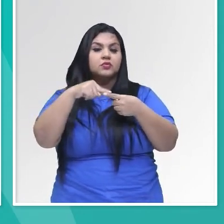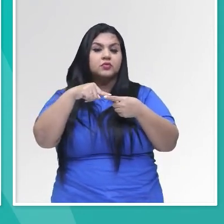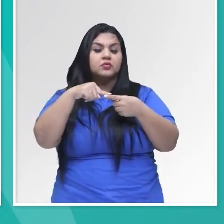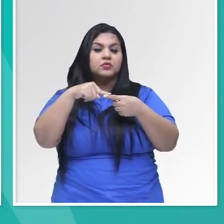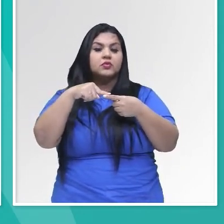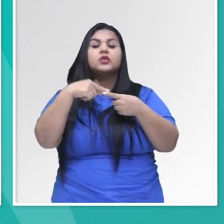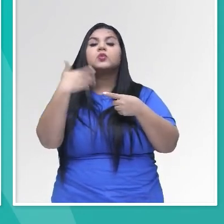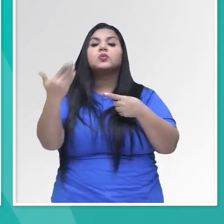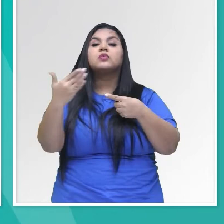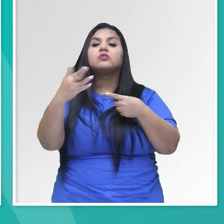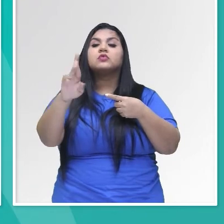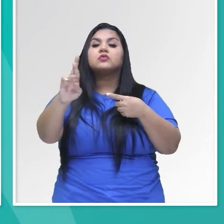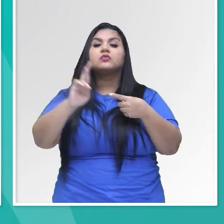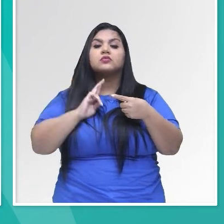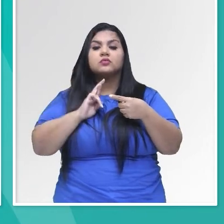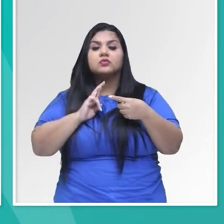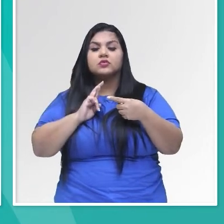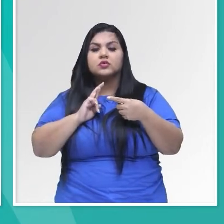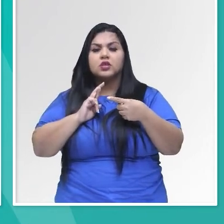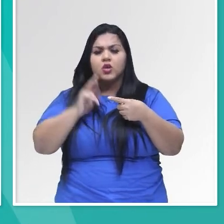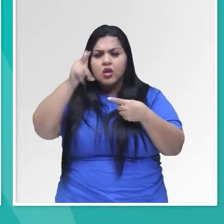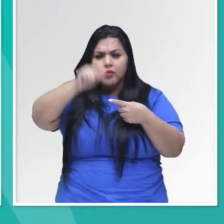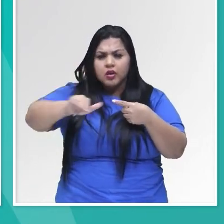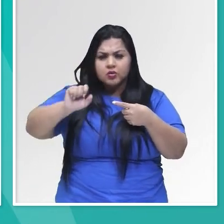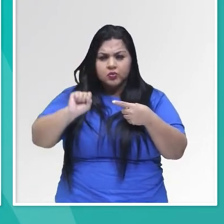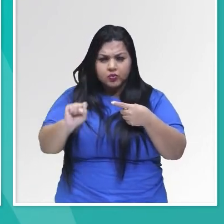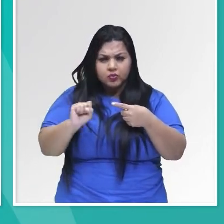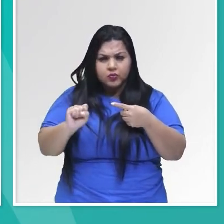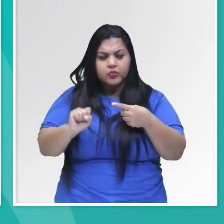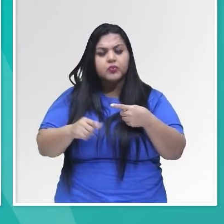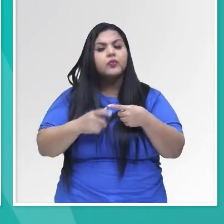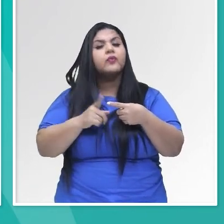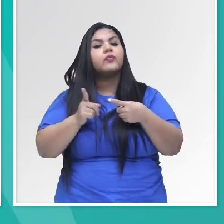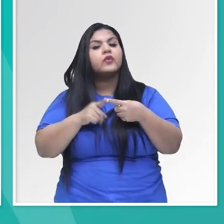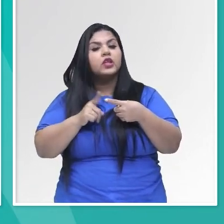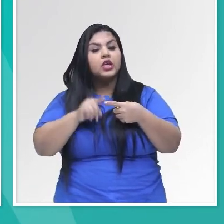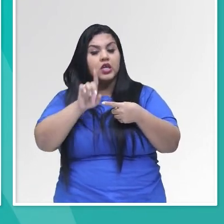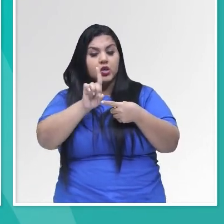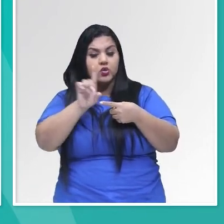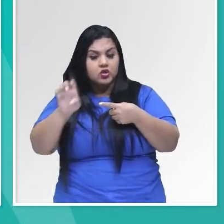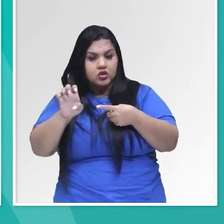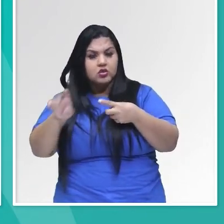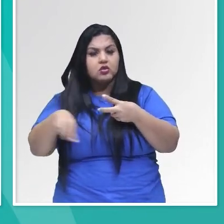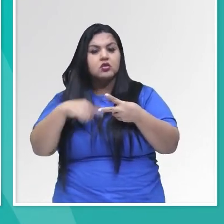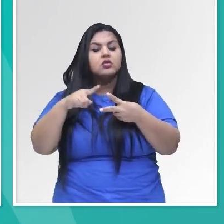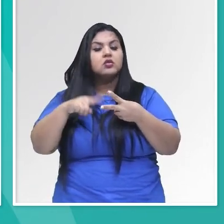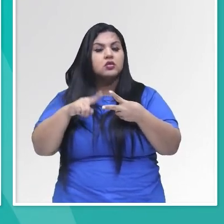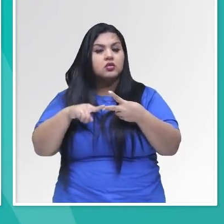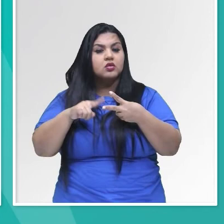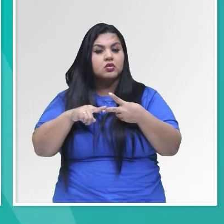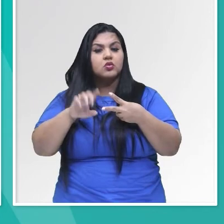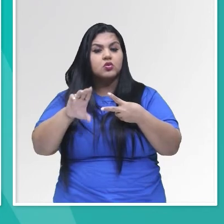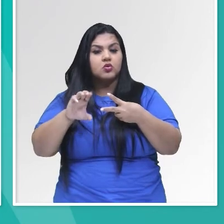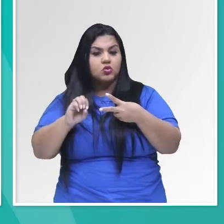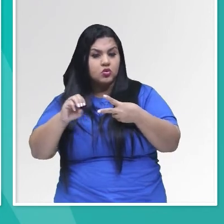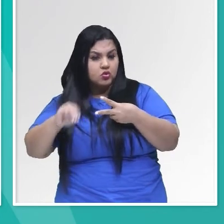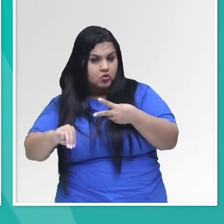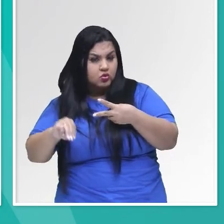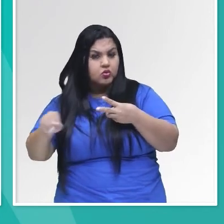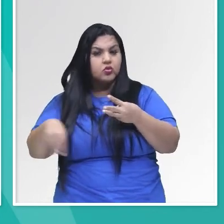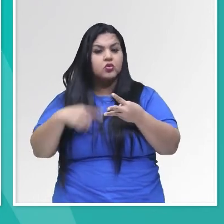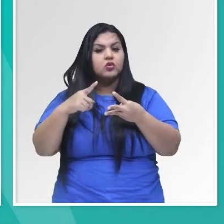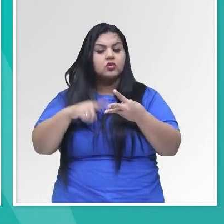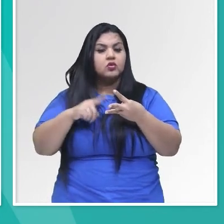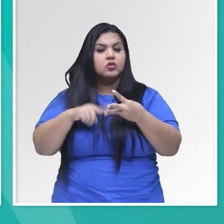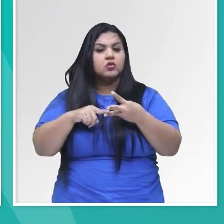Quais são as 3 principais preposições? Repete, por favor. Eu vou começar. É o de. Quem mais? É o com.